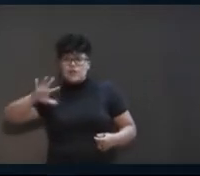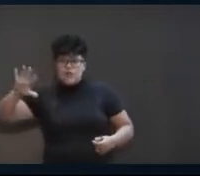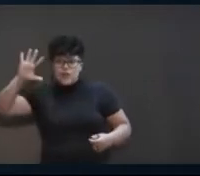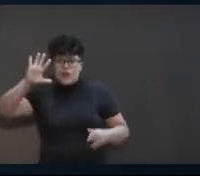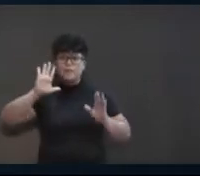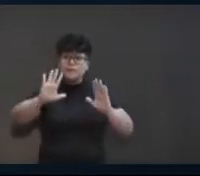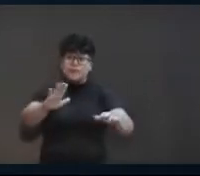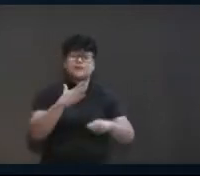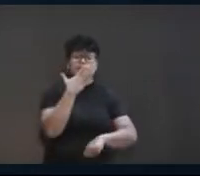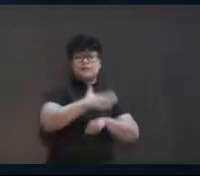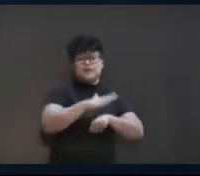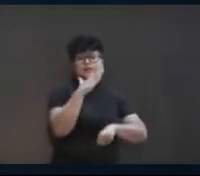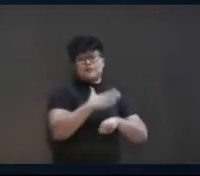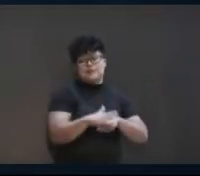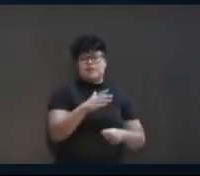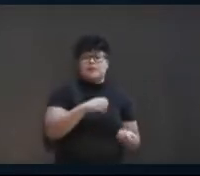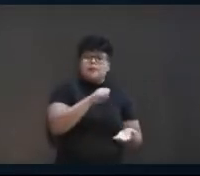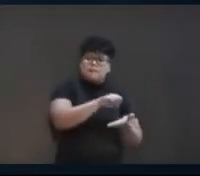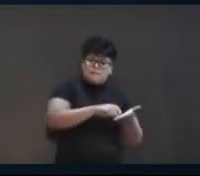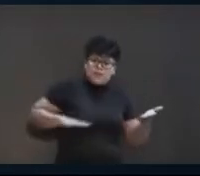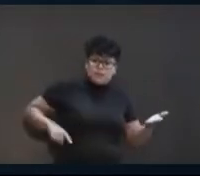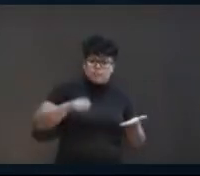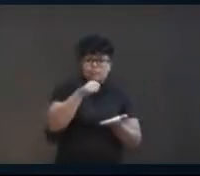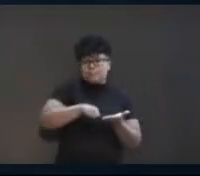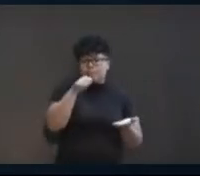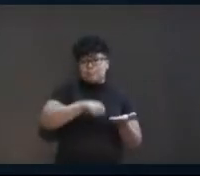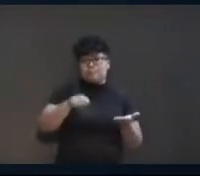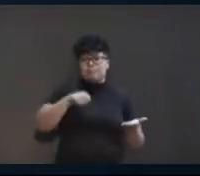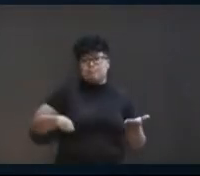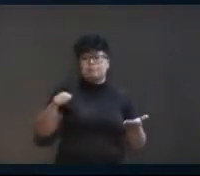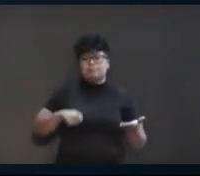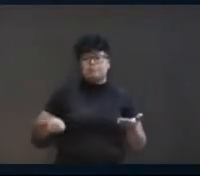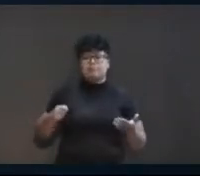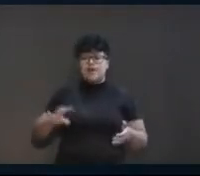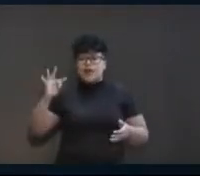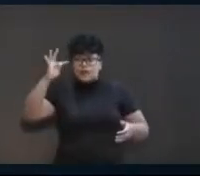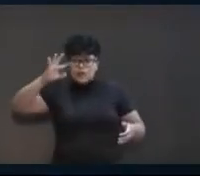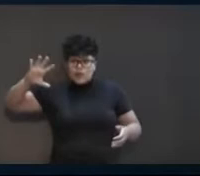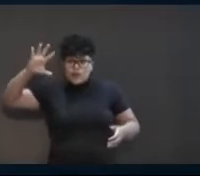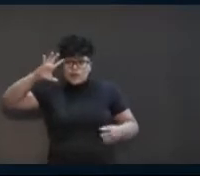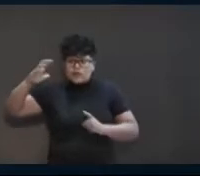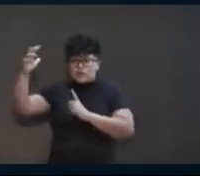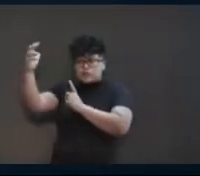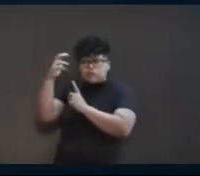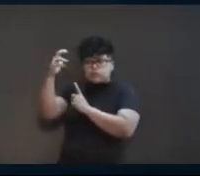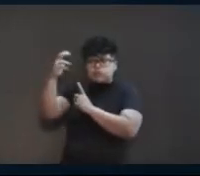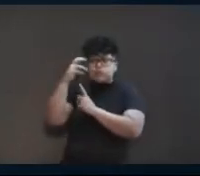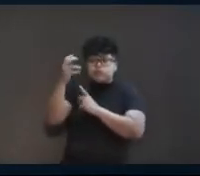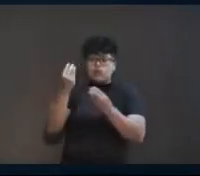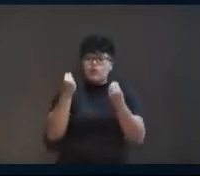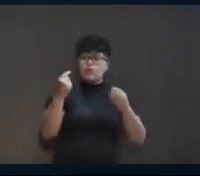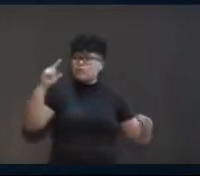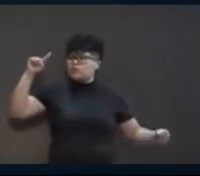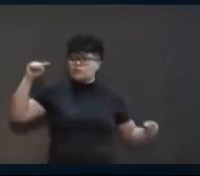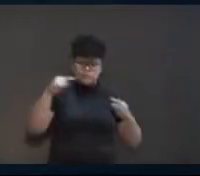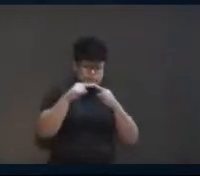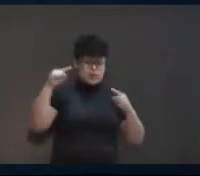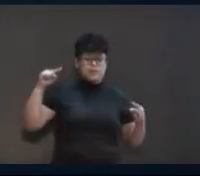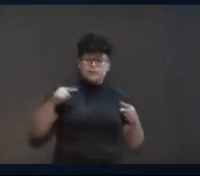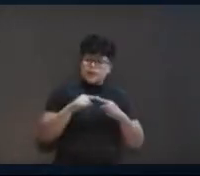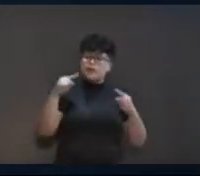mas o que mais estimulou a ele foi o lance da teoria de ver como a teoria respondia bem